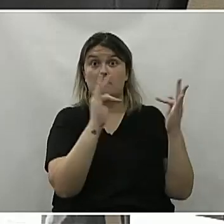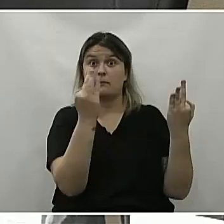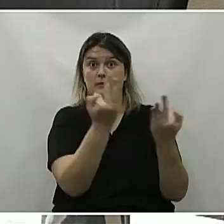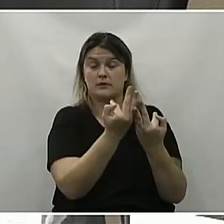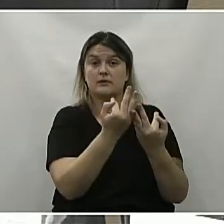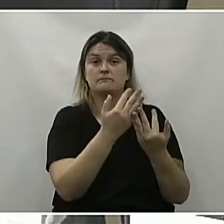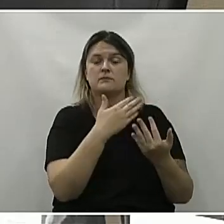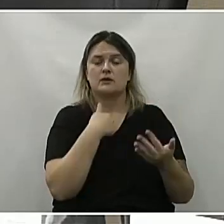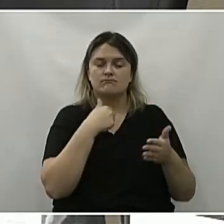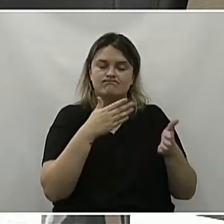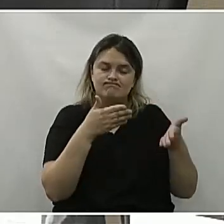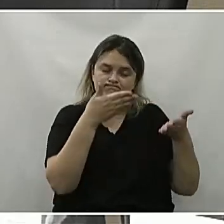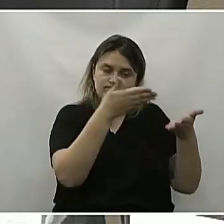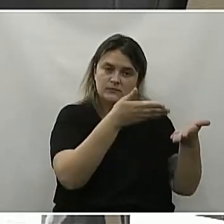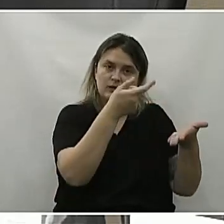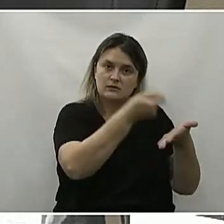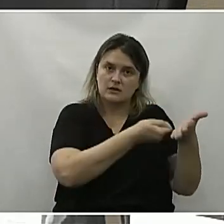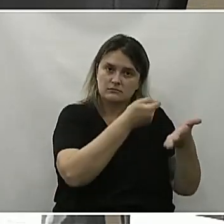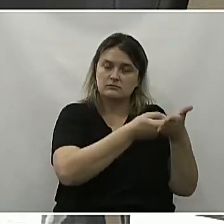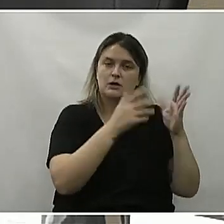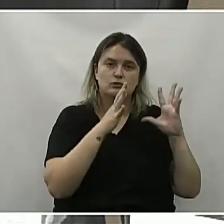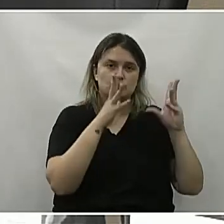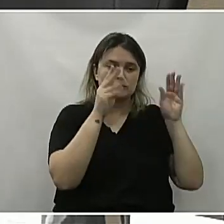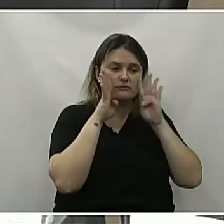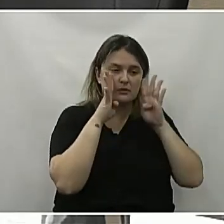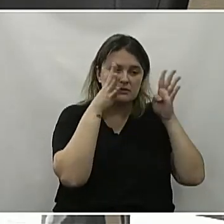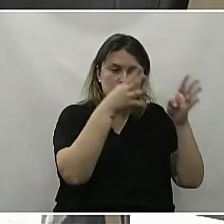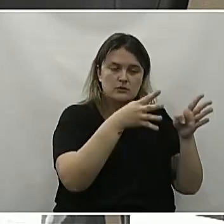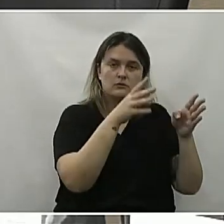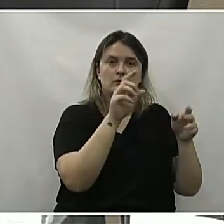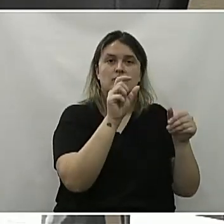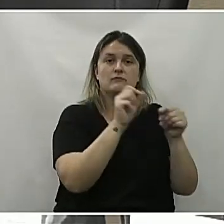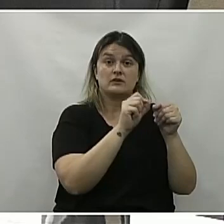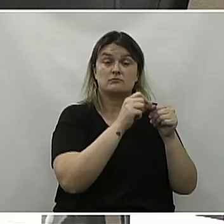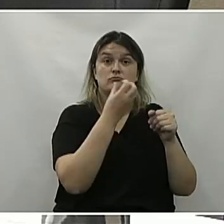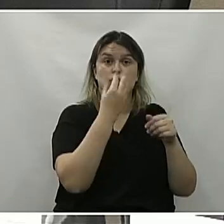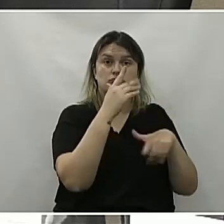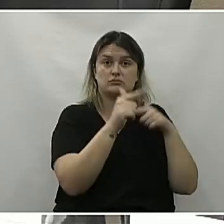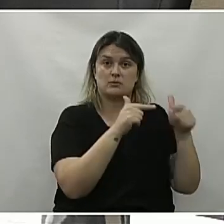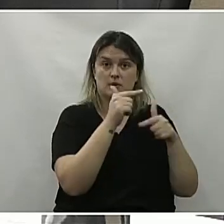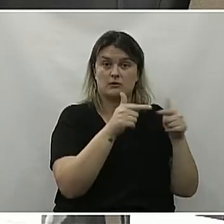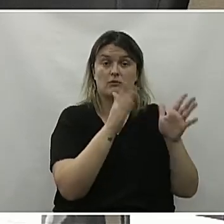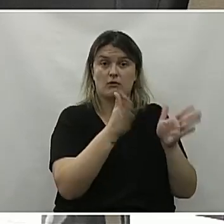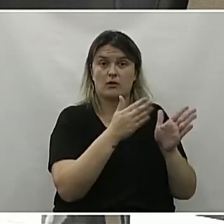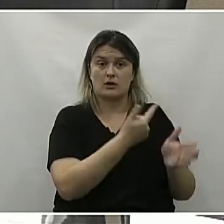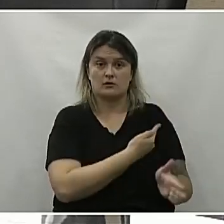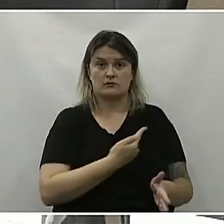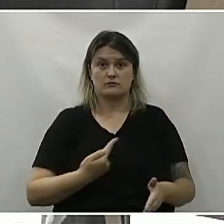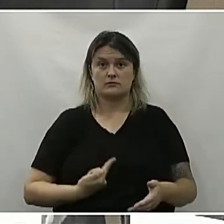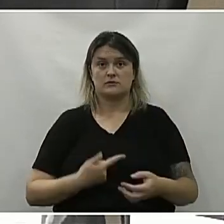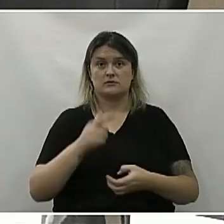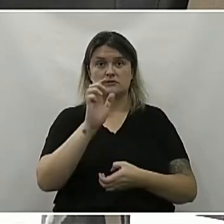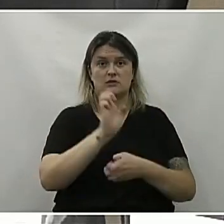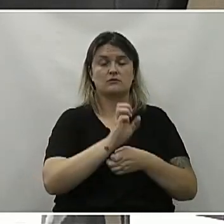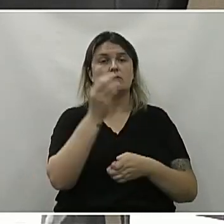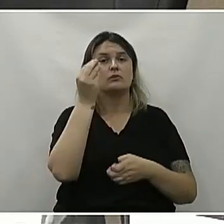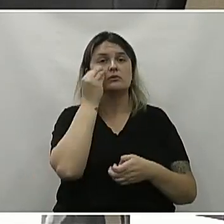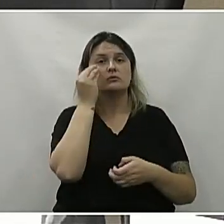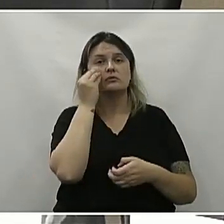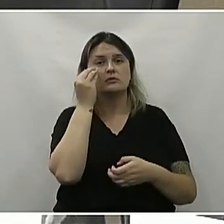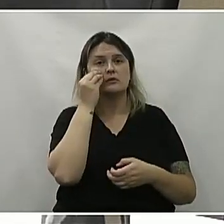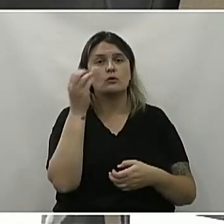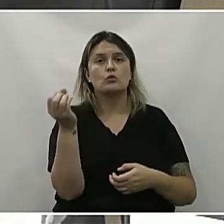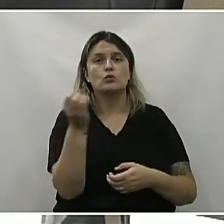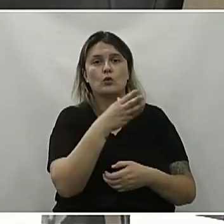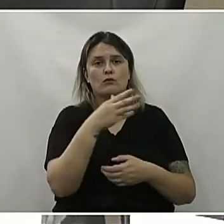então a minha dedicação é total para quem faz um bom trabalho agora nós estamos o governo do estado buscando